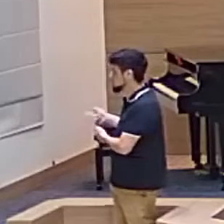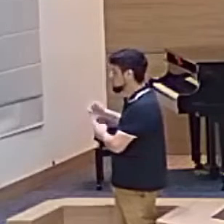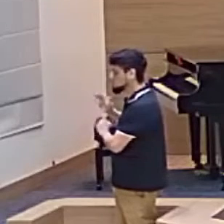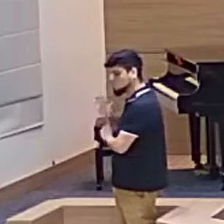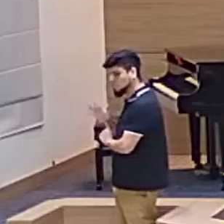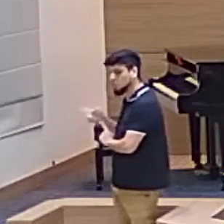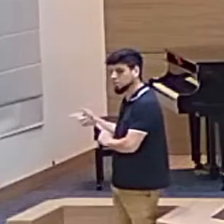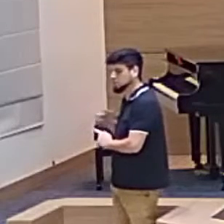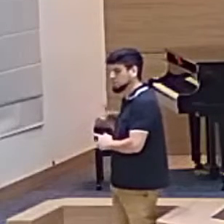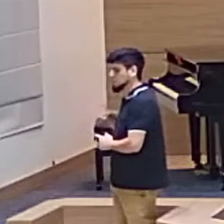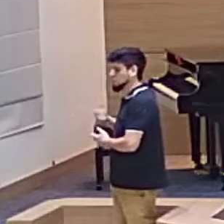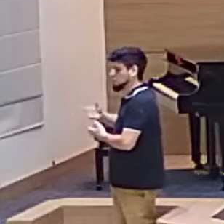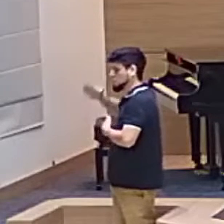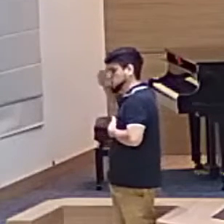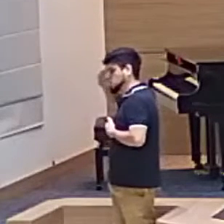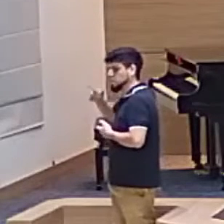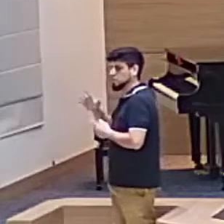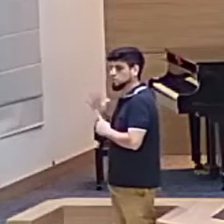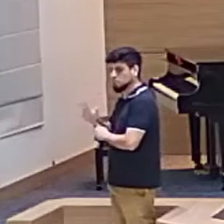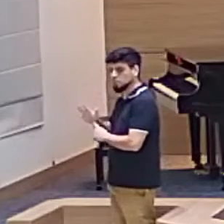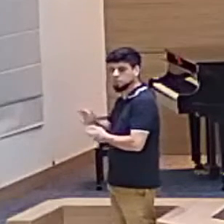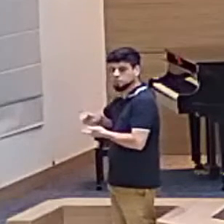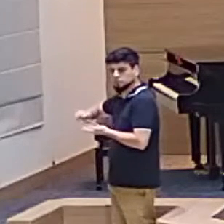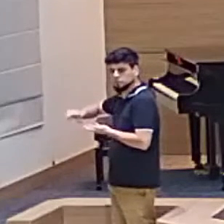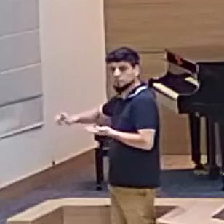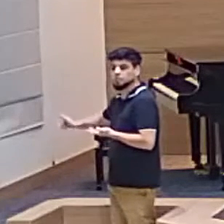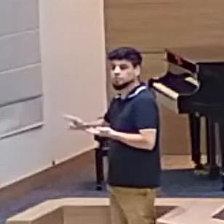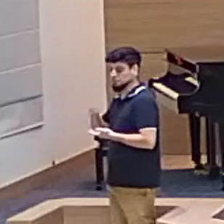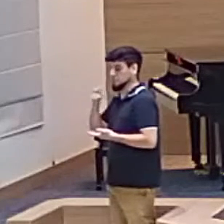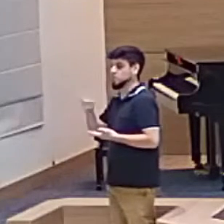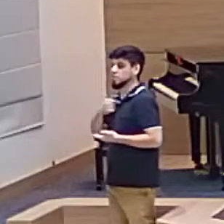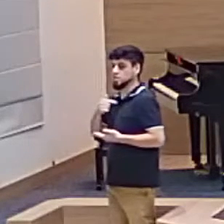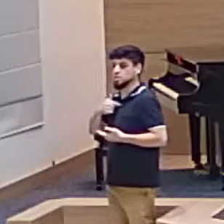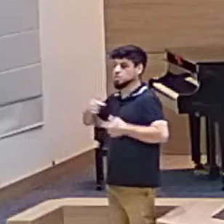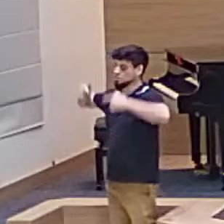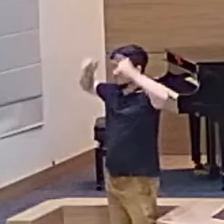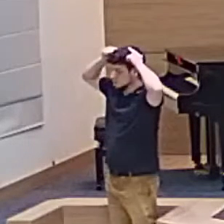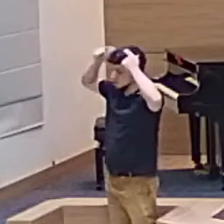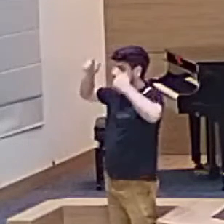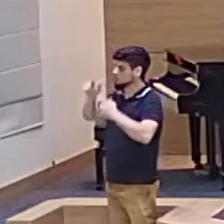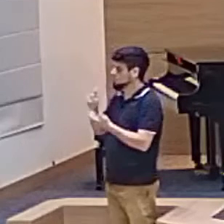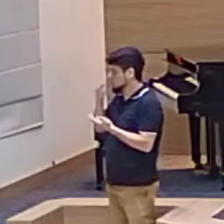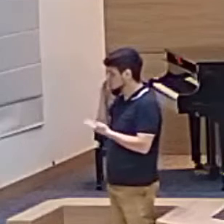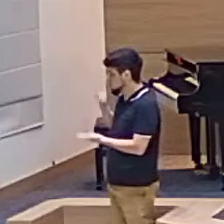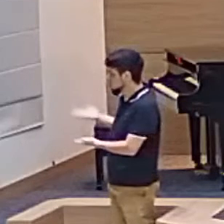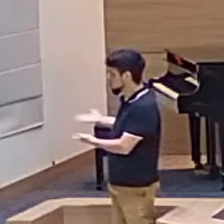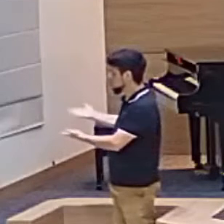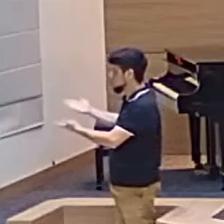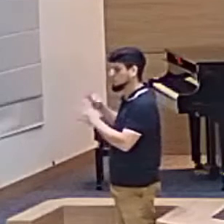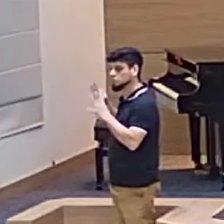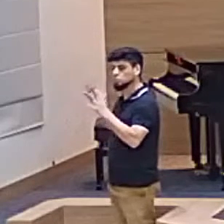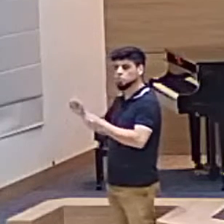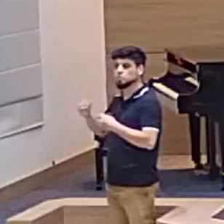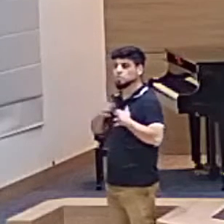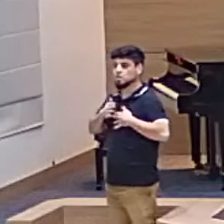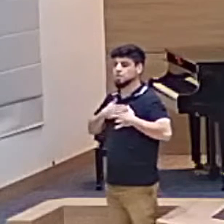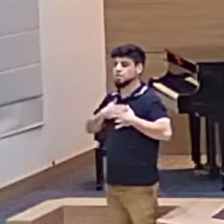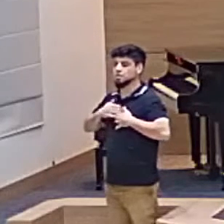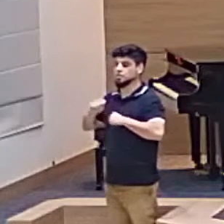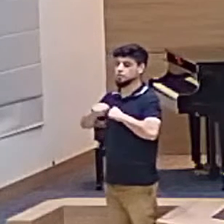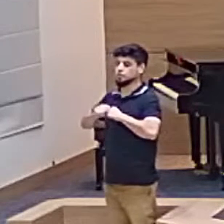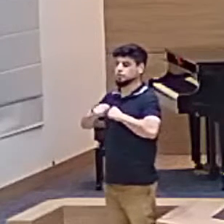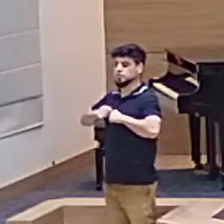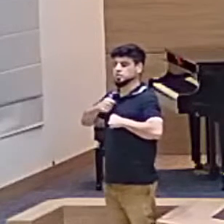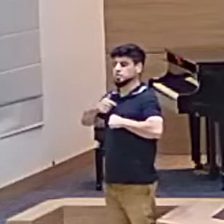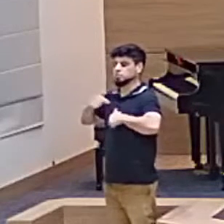ele abre todas as portas para os babilônios como quem diz olha eu sou cara tudo que aconteceu aqui foi por obra da minha